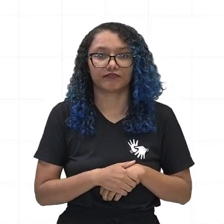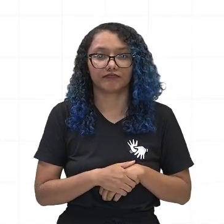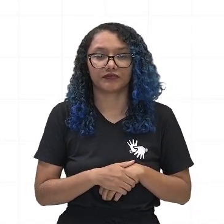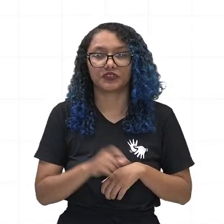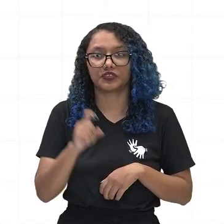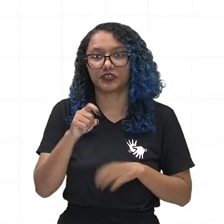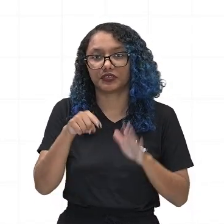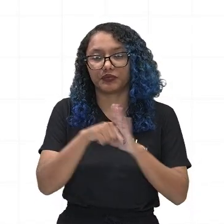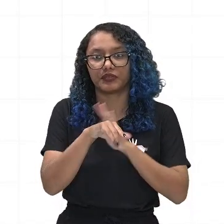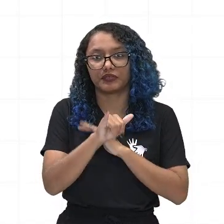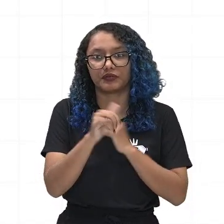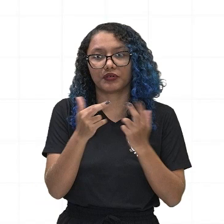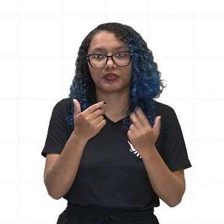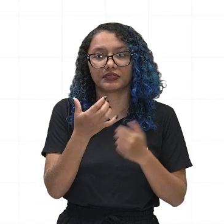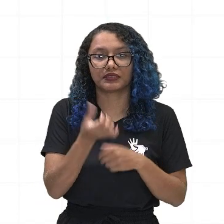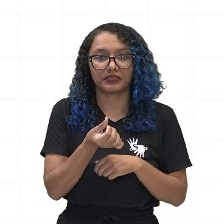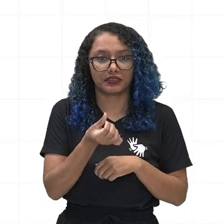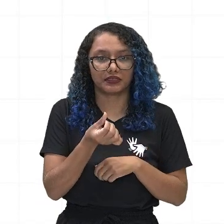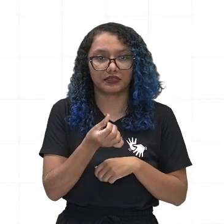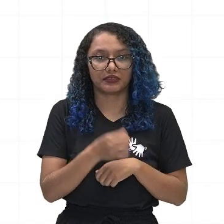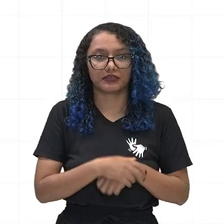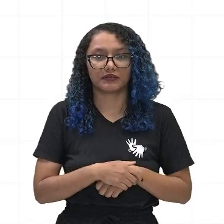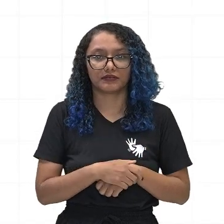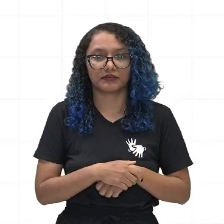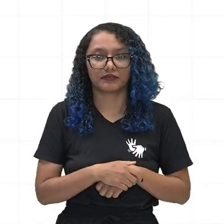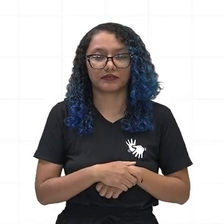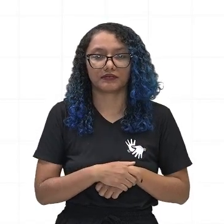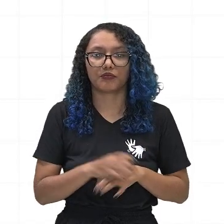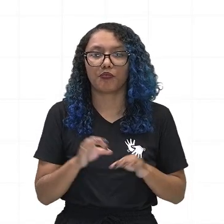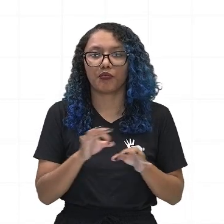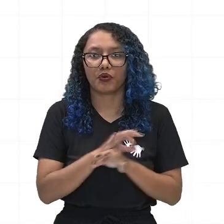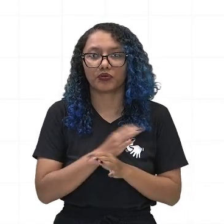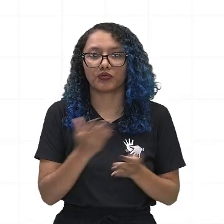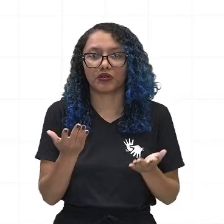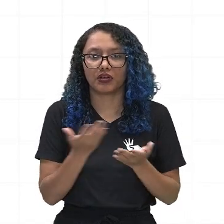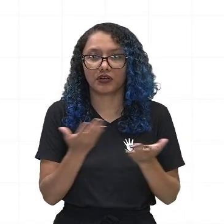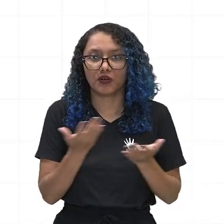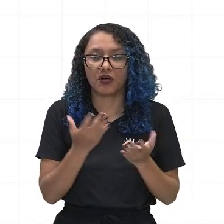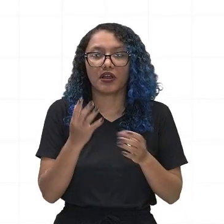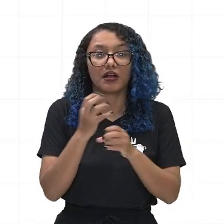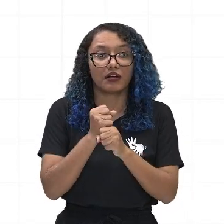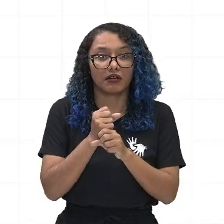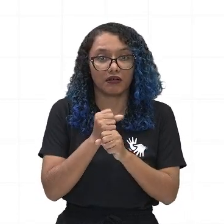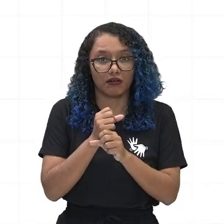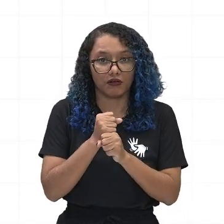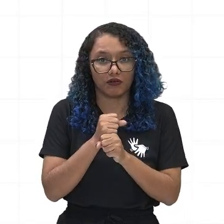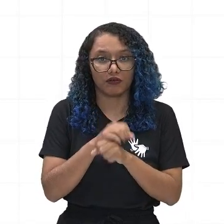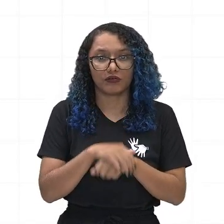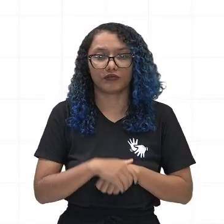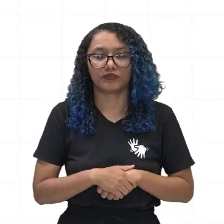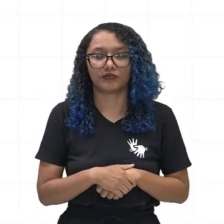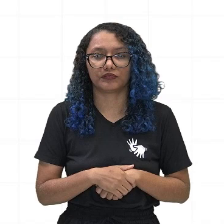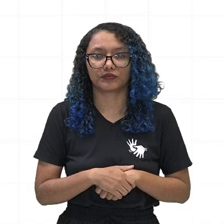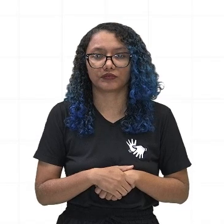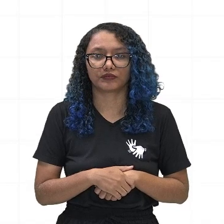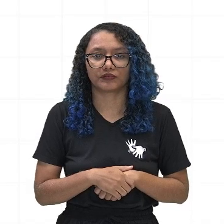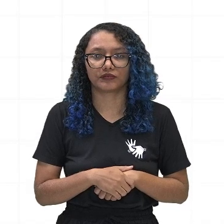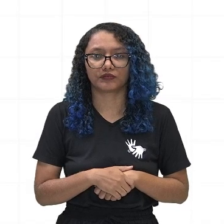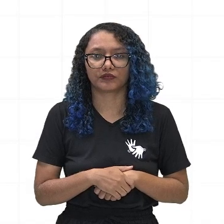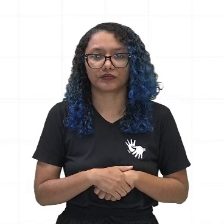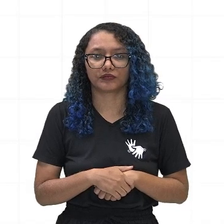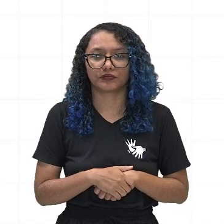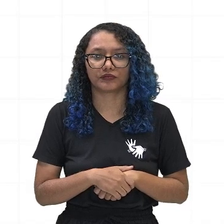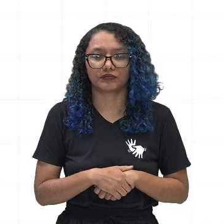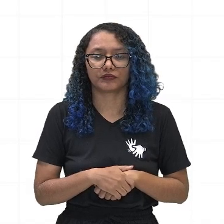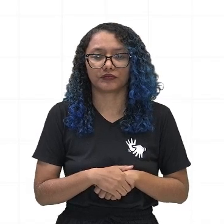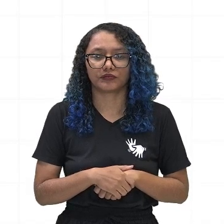y igual a 6. Pronto, montou-se facinho. Vamos resolver. Esse aqui foi, ó, saiu pronto, né? Somando, olha o